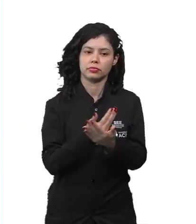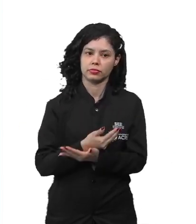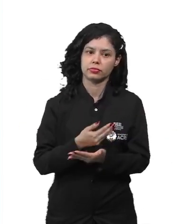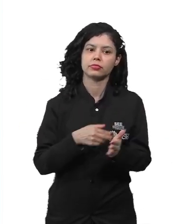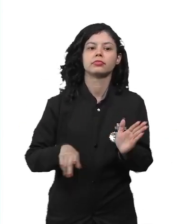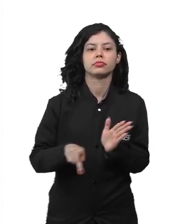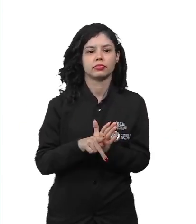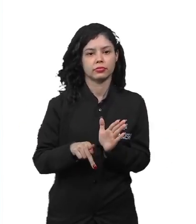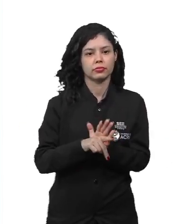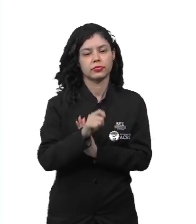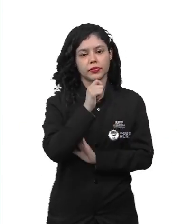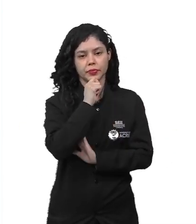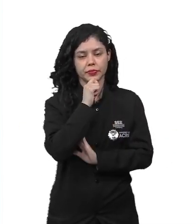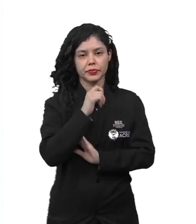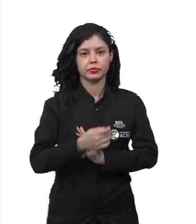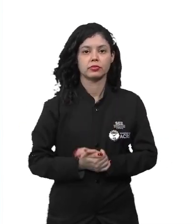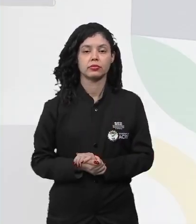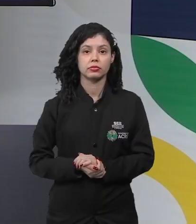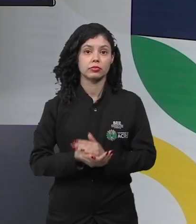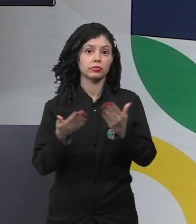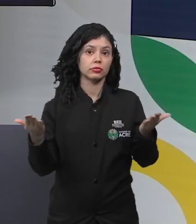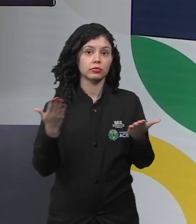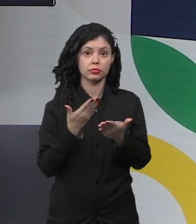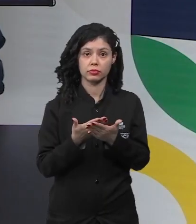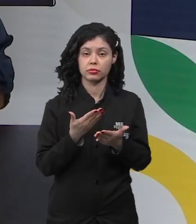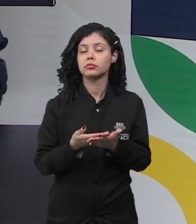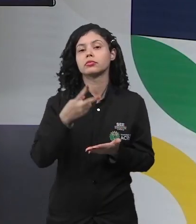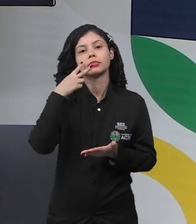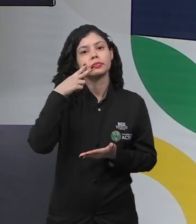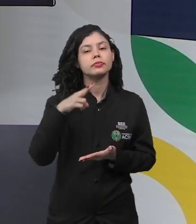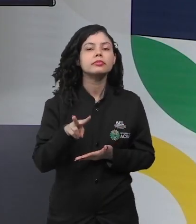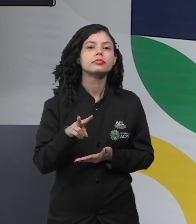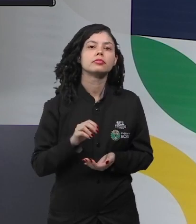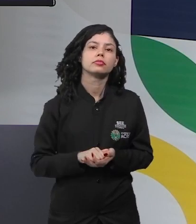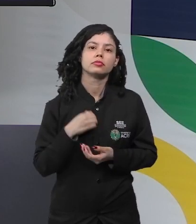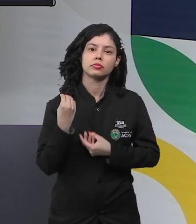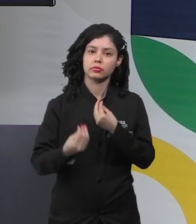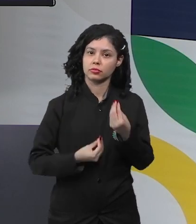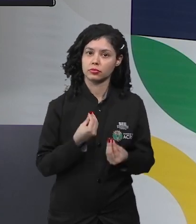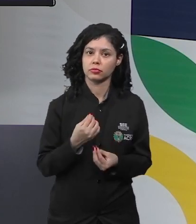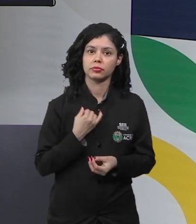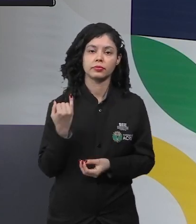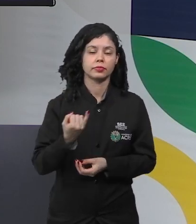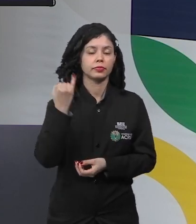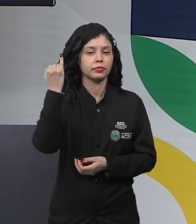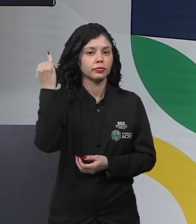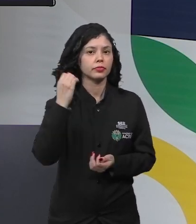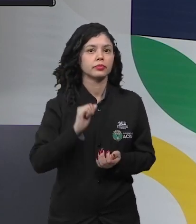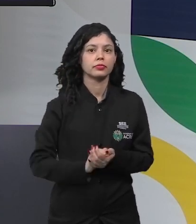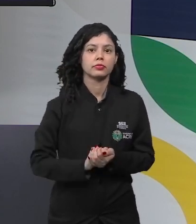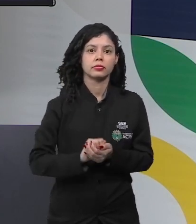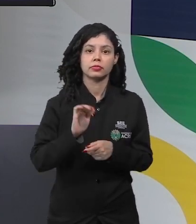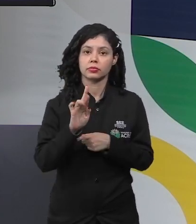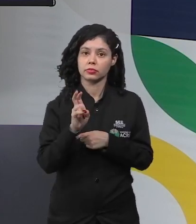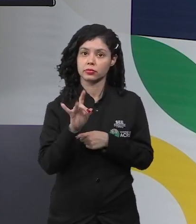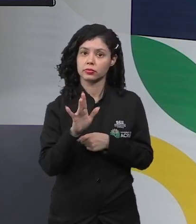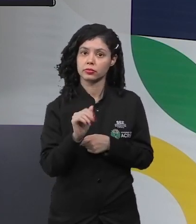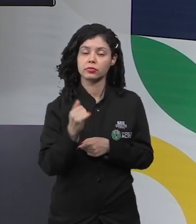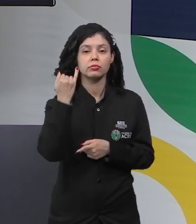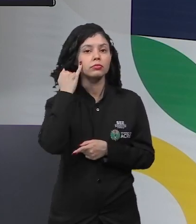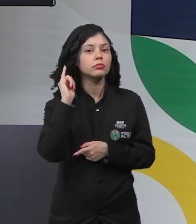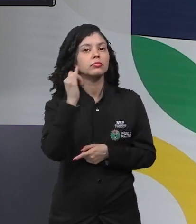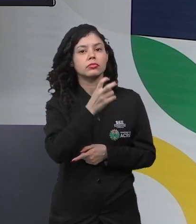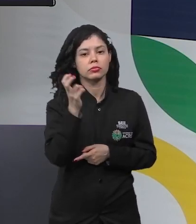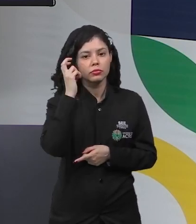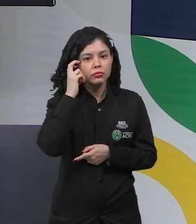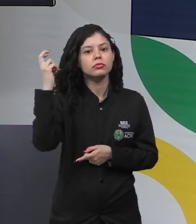tratamento do esgoto. Pessoal, nessa aula você viu quão tão é importante os biodigestores, que ele é uma ideia inteligente,